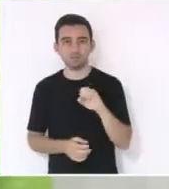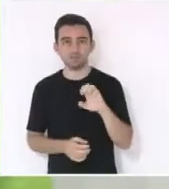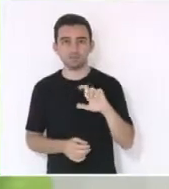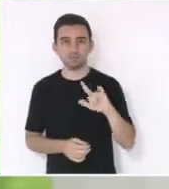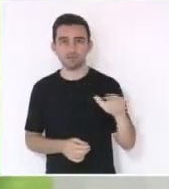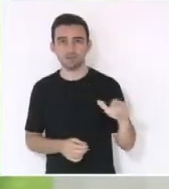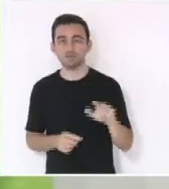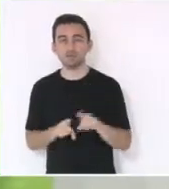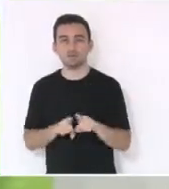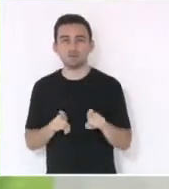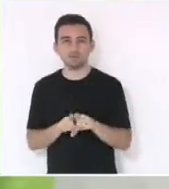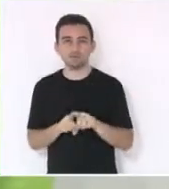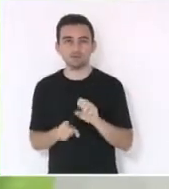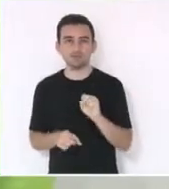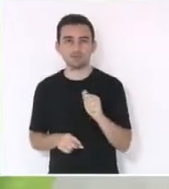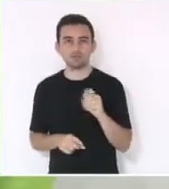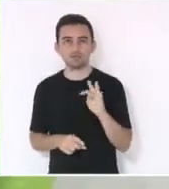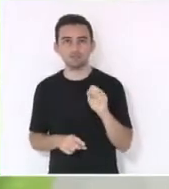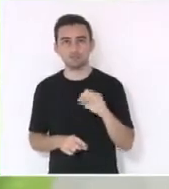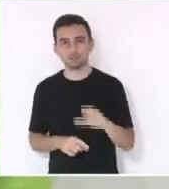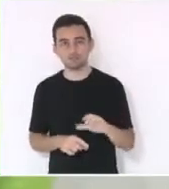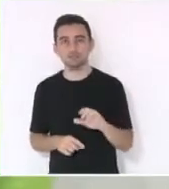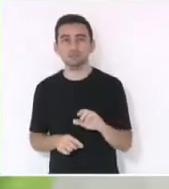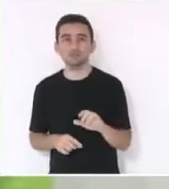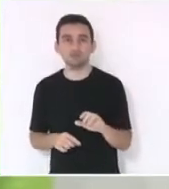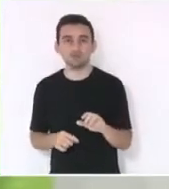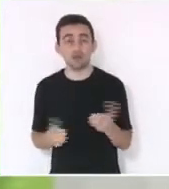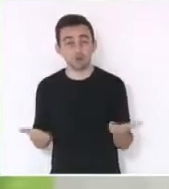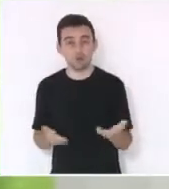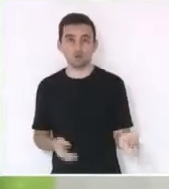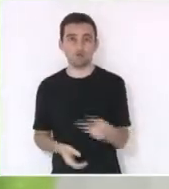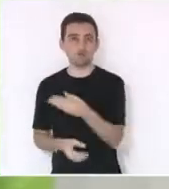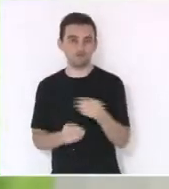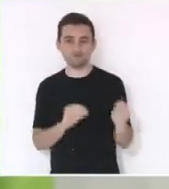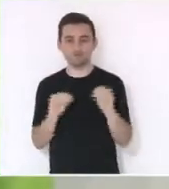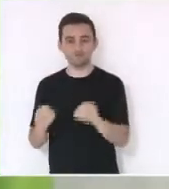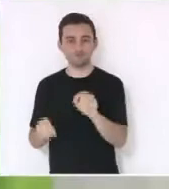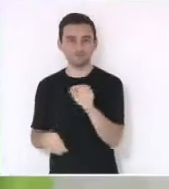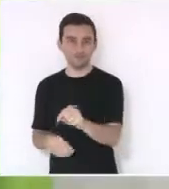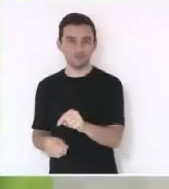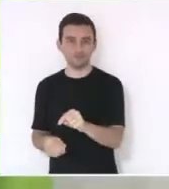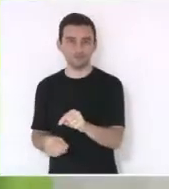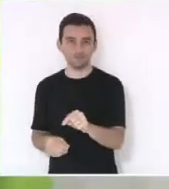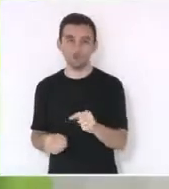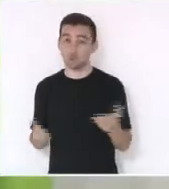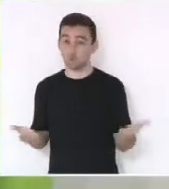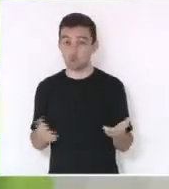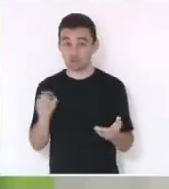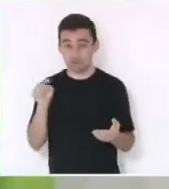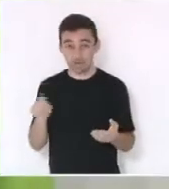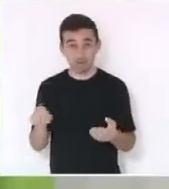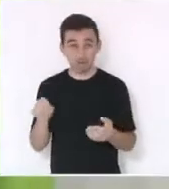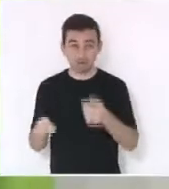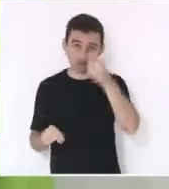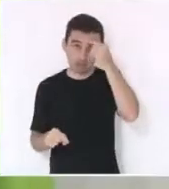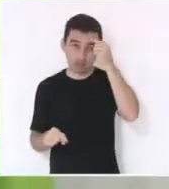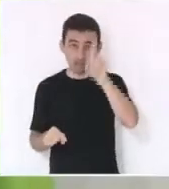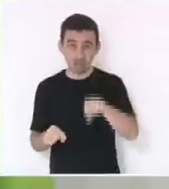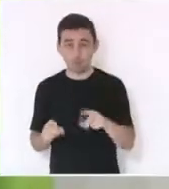e depois para o atual campus. Hoje a Unesc é uma cidade, praticamente uma